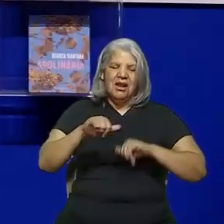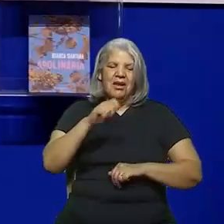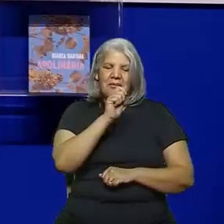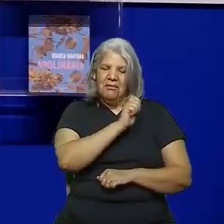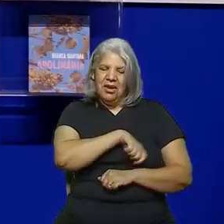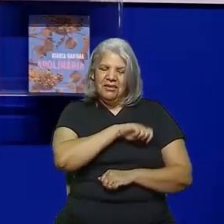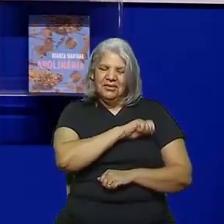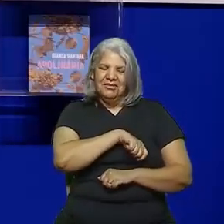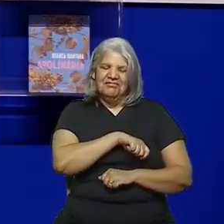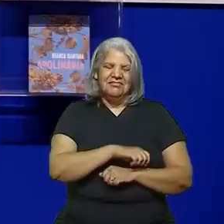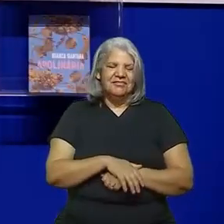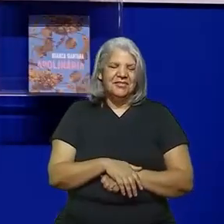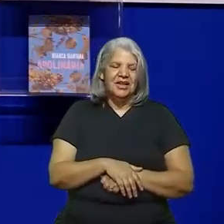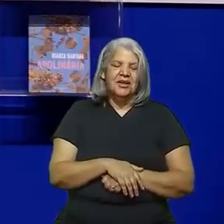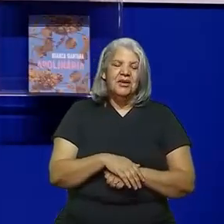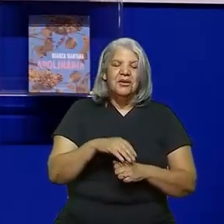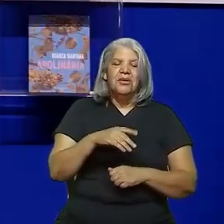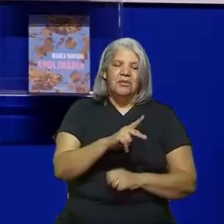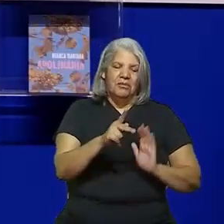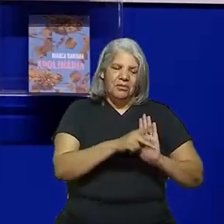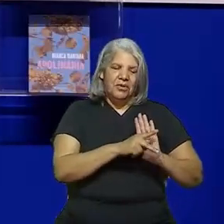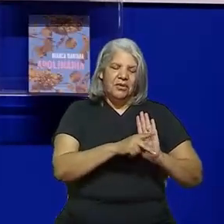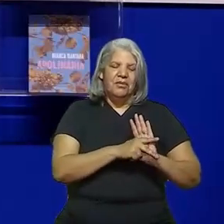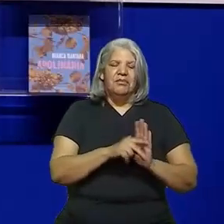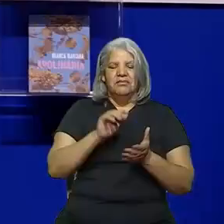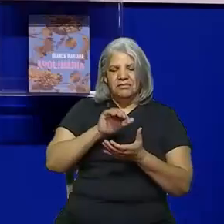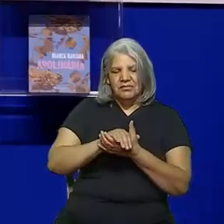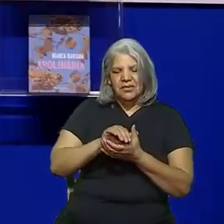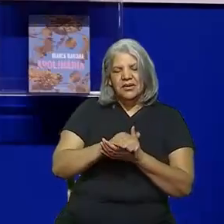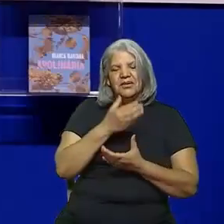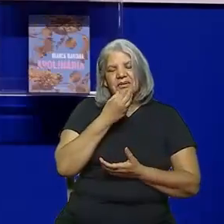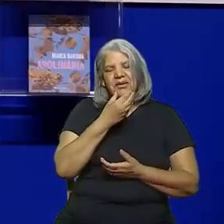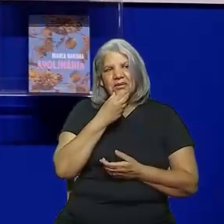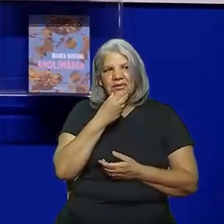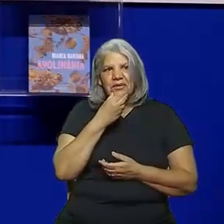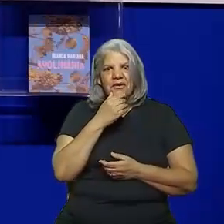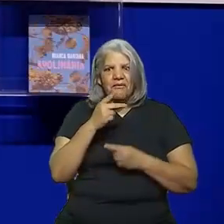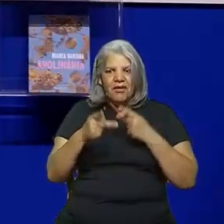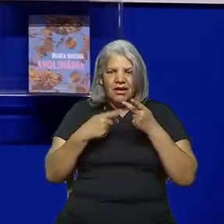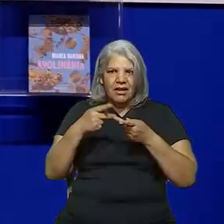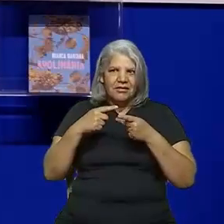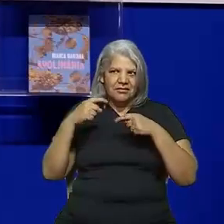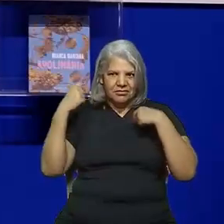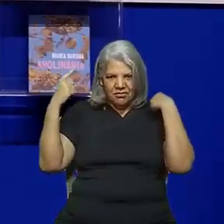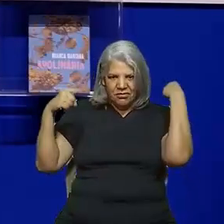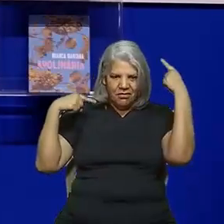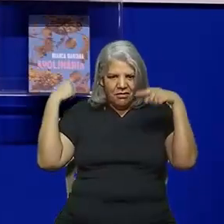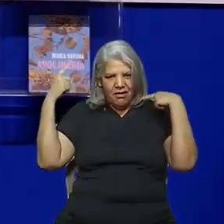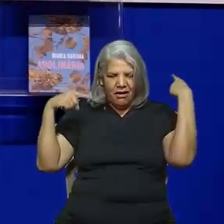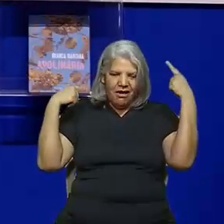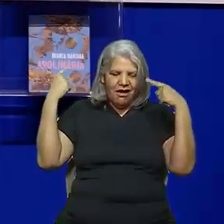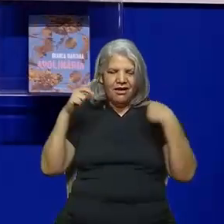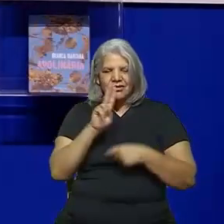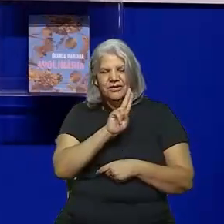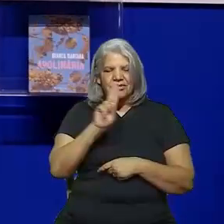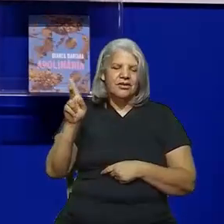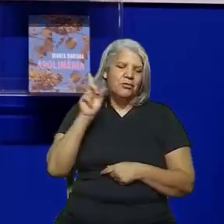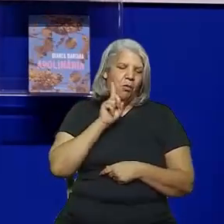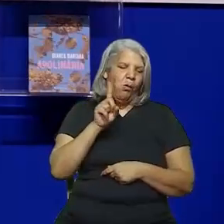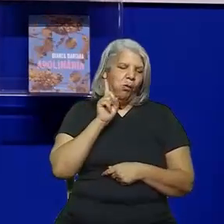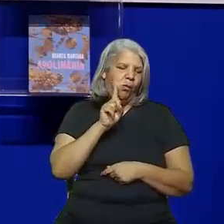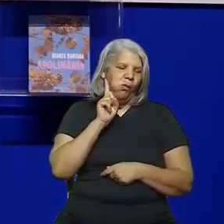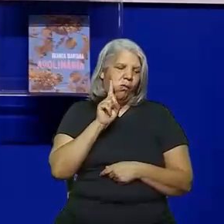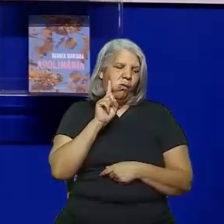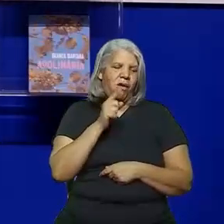ou, no caso, o próprio marido dando a impressão de que ela está ficando louca. Hoje se usa o nome americano para isso, o